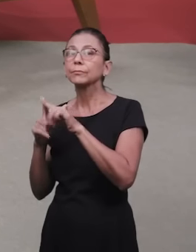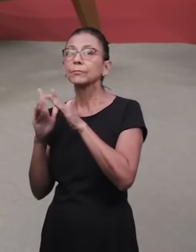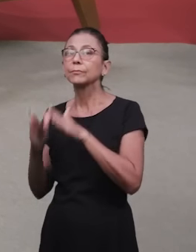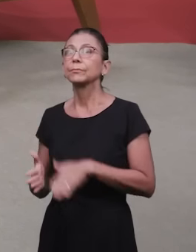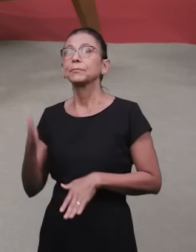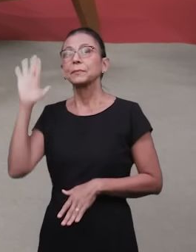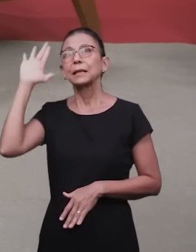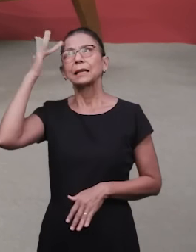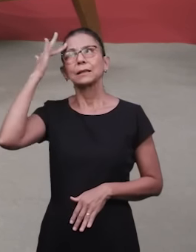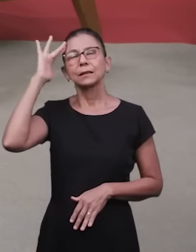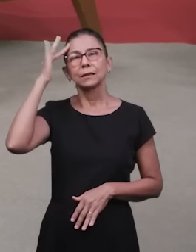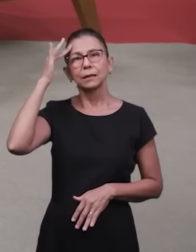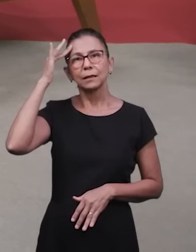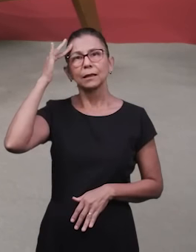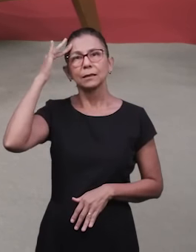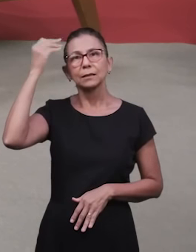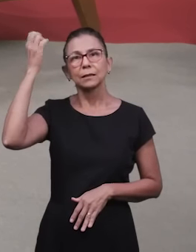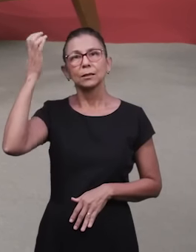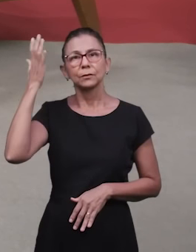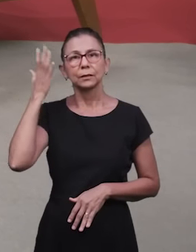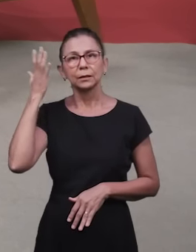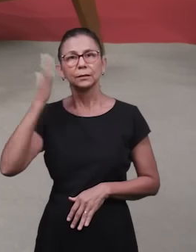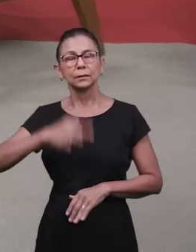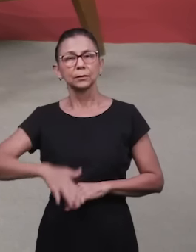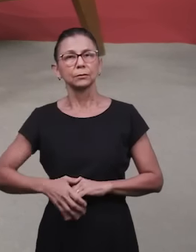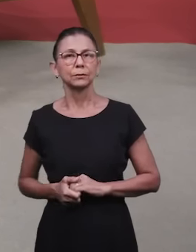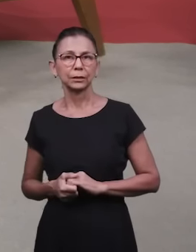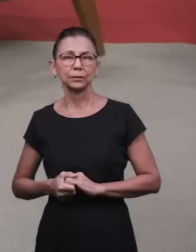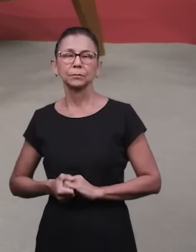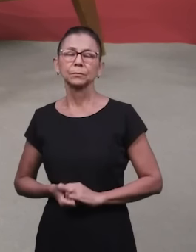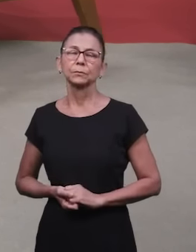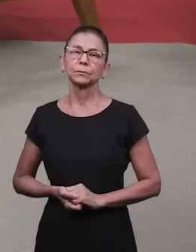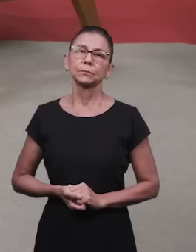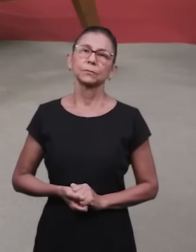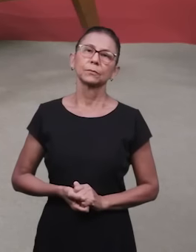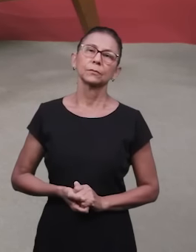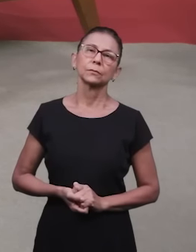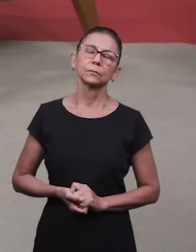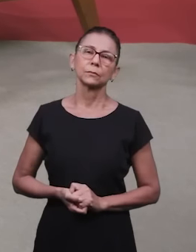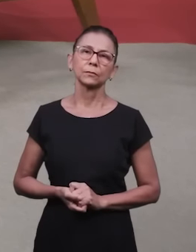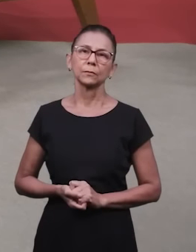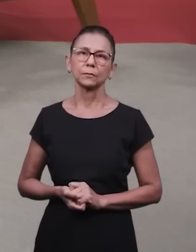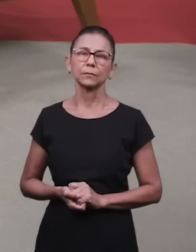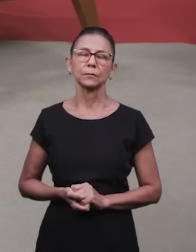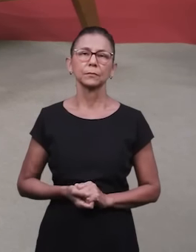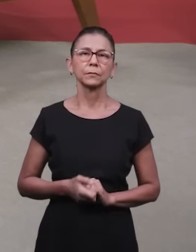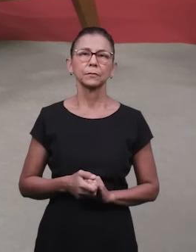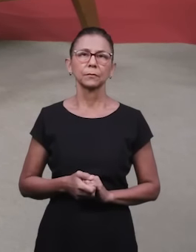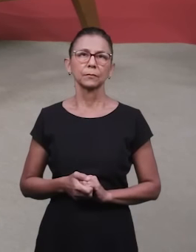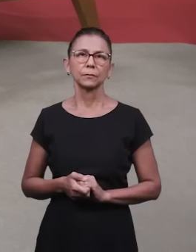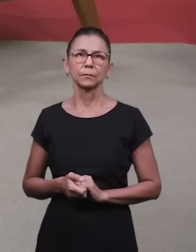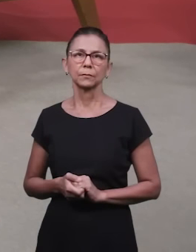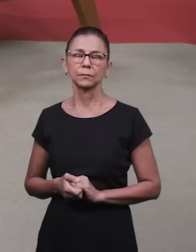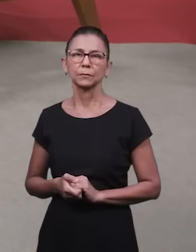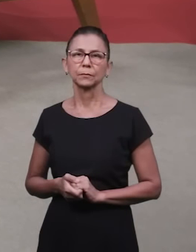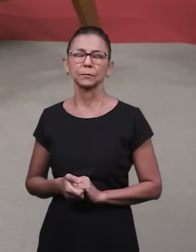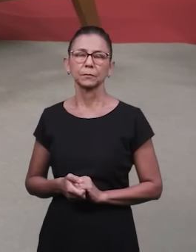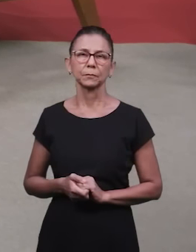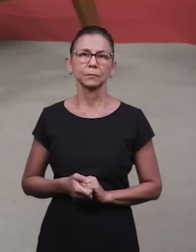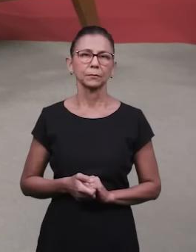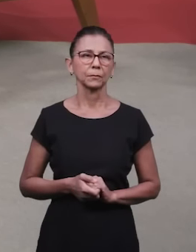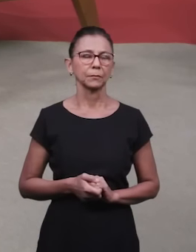toda abordagem aí é sobre a igreja que fica. Porque não, todos nós sabemos, não quero tomar,